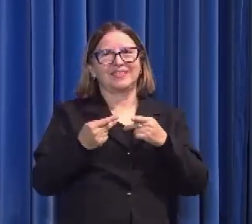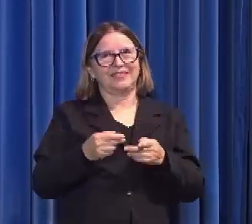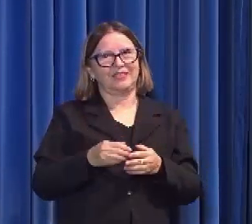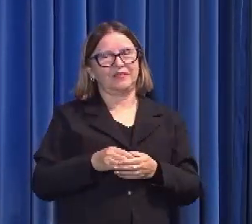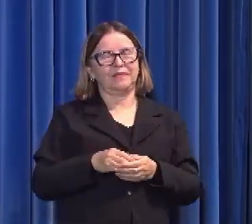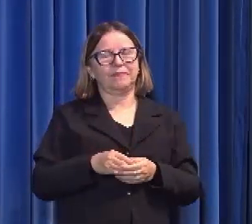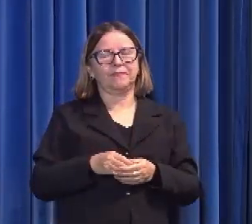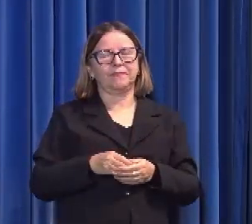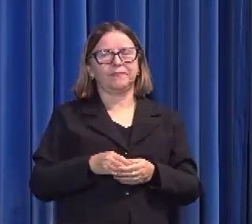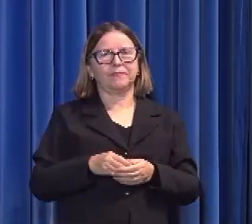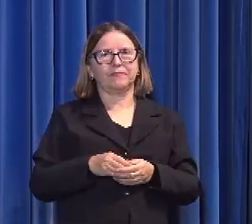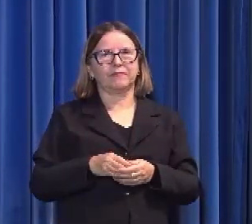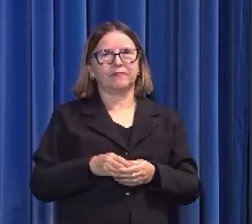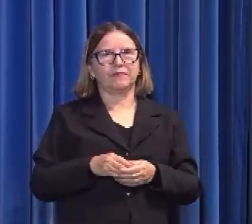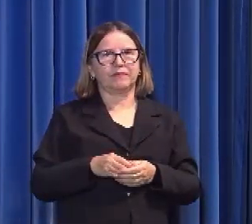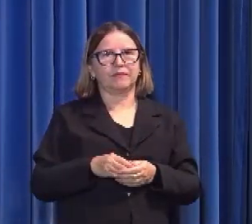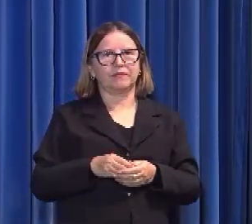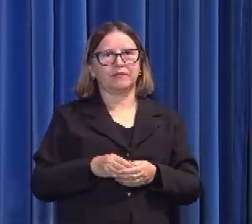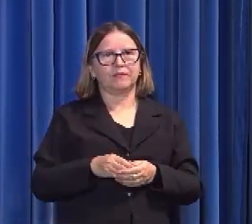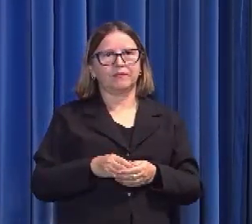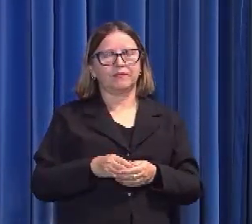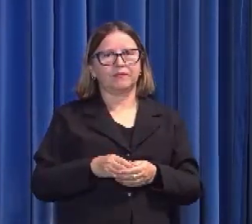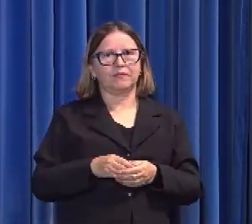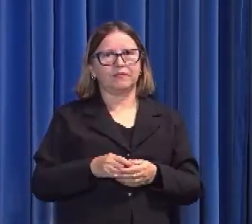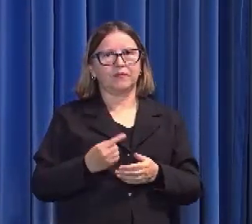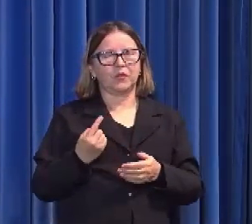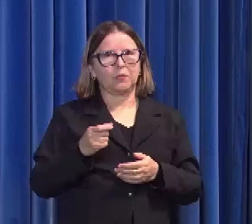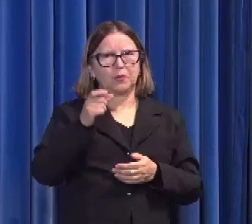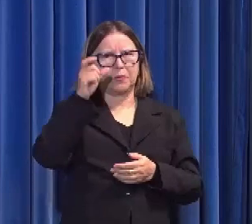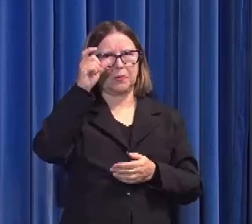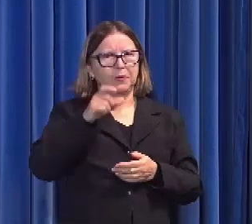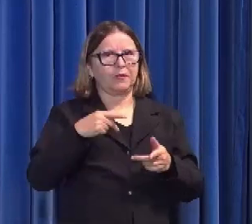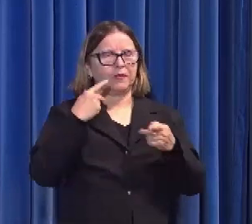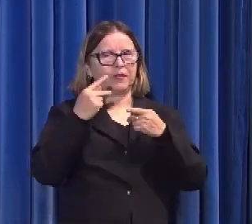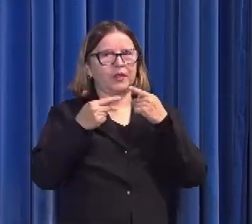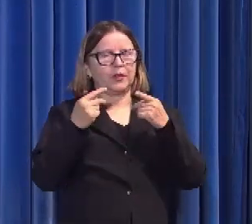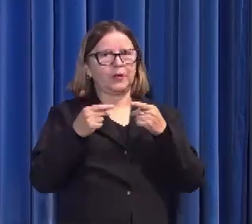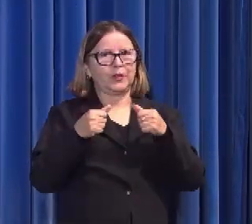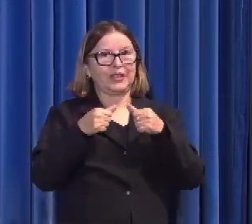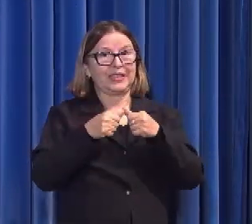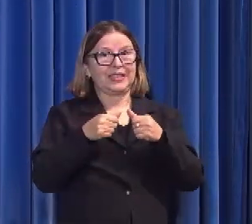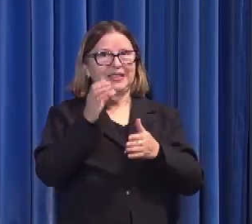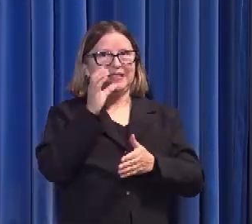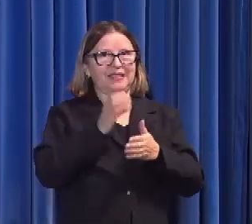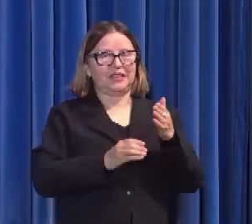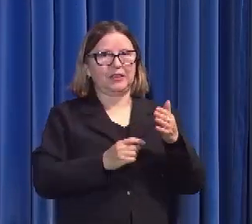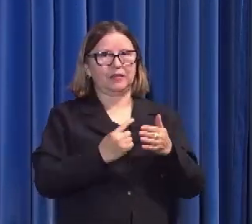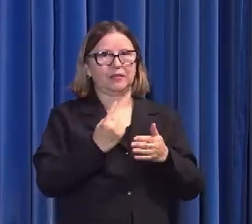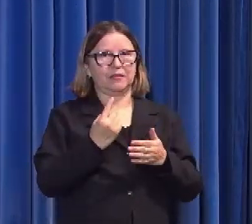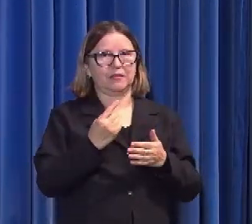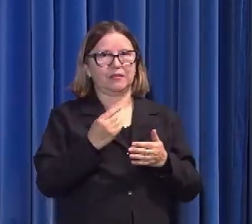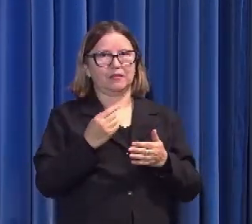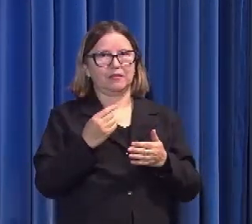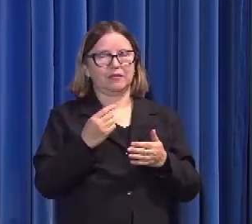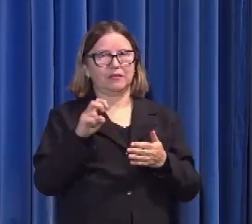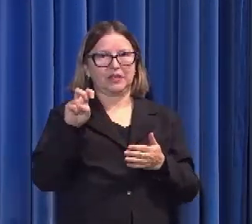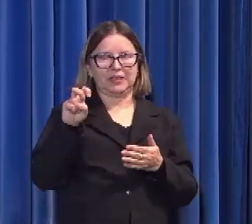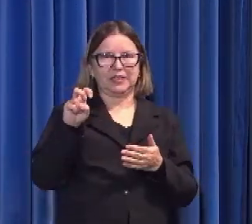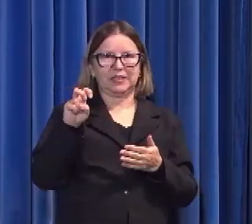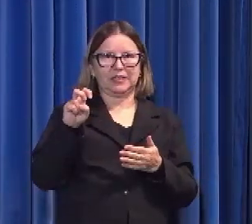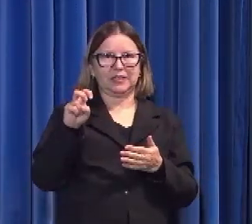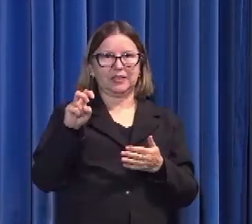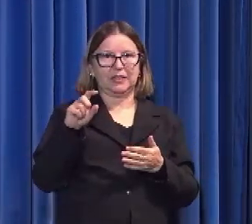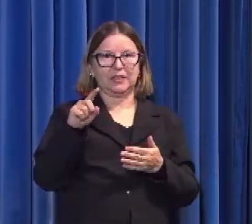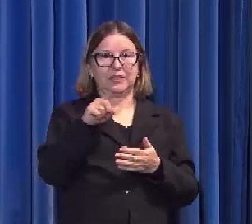se alguém indicou que aqui nesse capítulo 15 é como Ramos nós somos